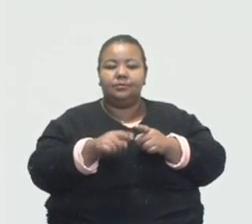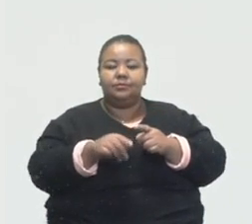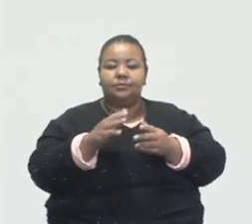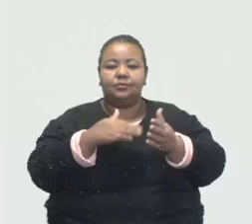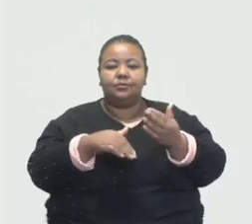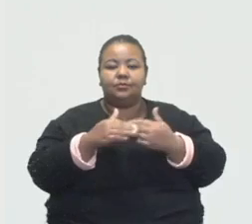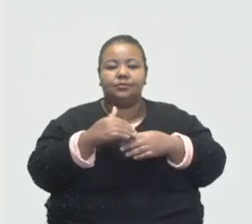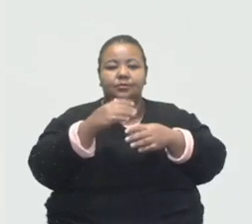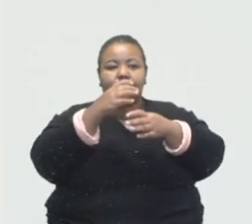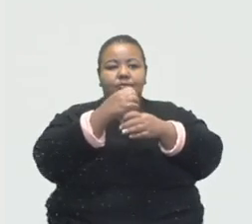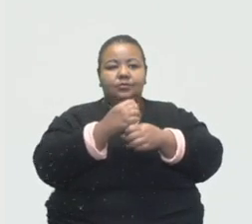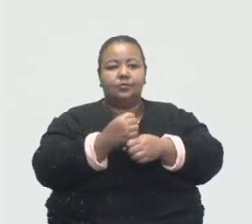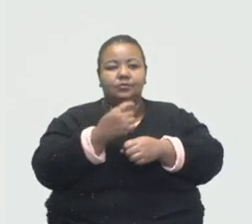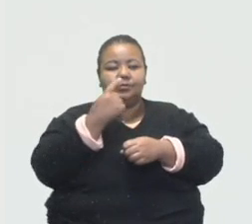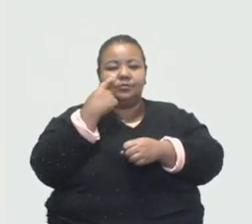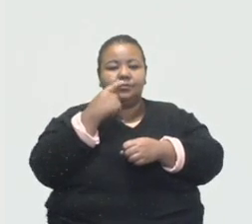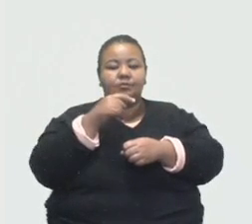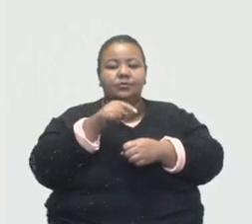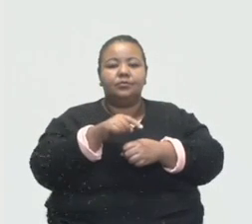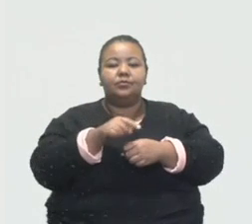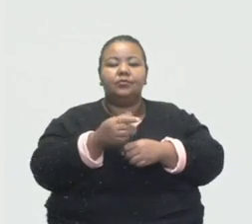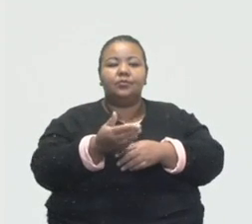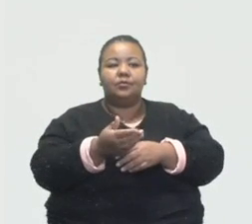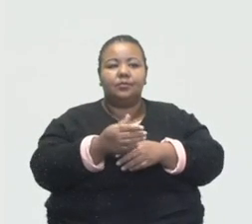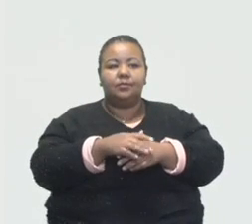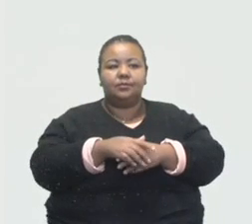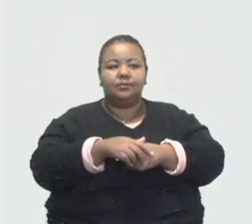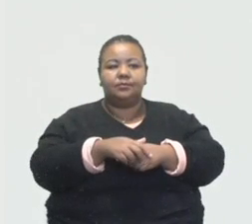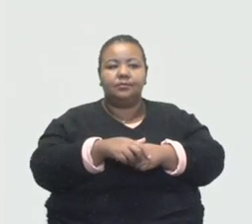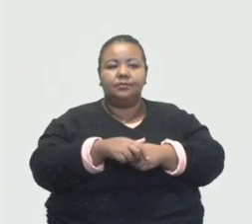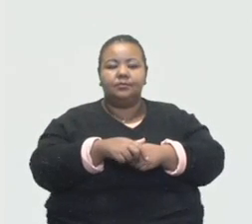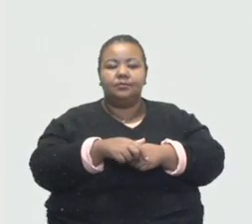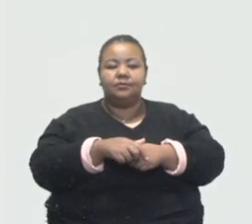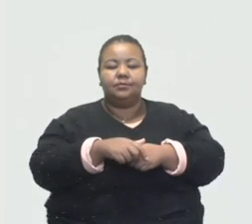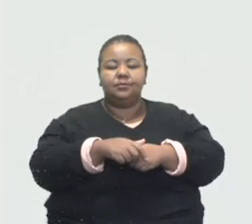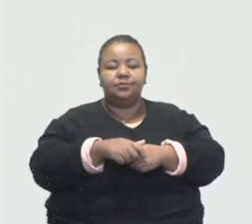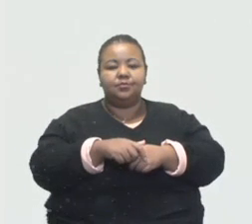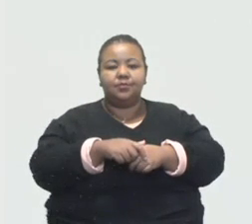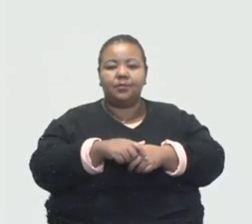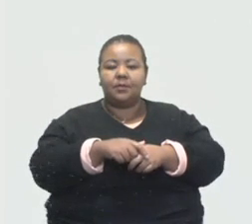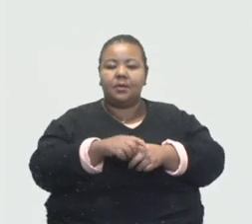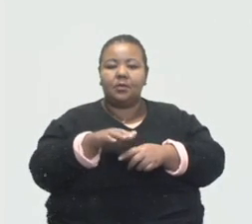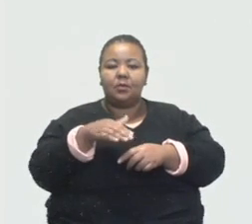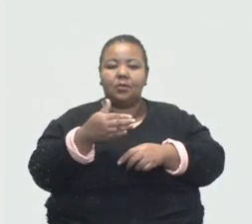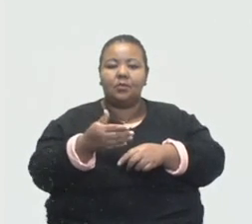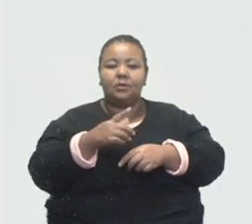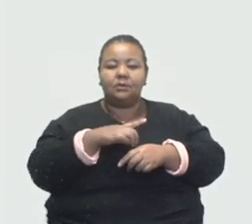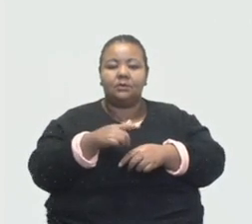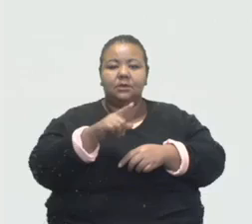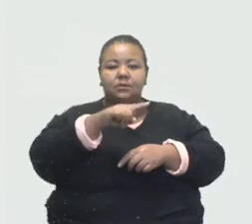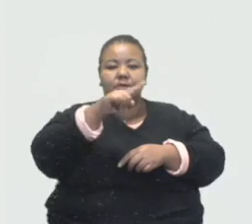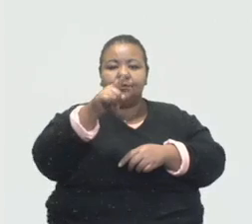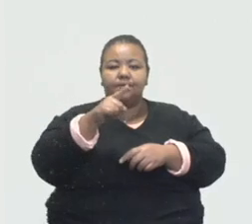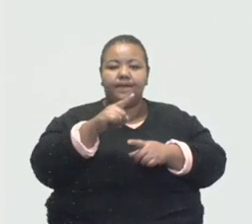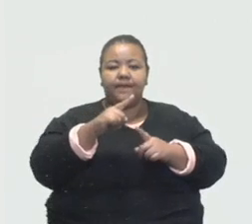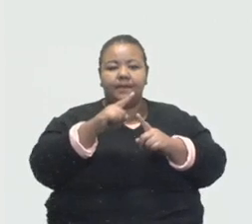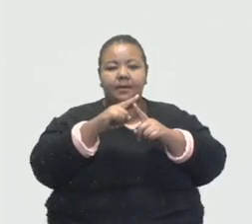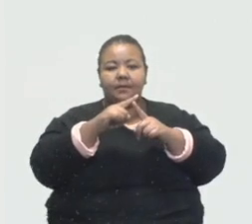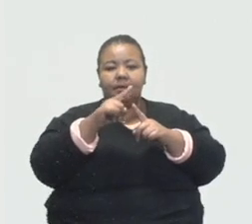os nossos cálculos, nós vamos encontrar o seguinte sistema de equações lineares representado quando nós temos que o lambda é igual a